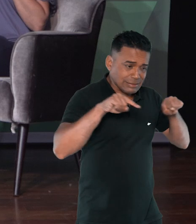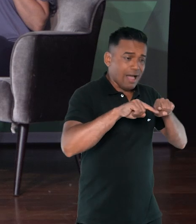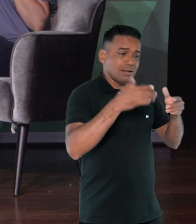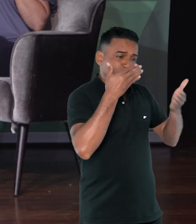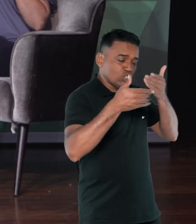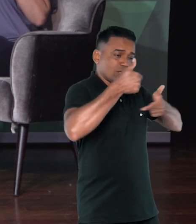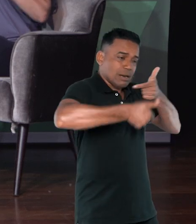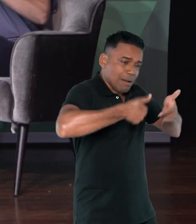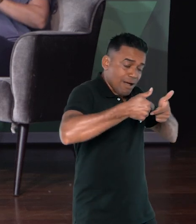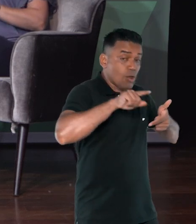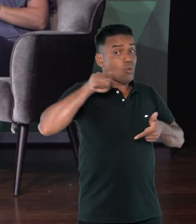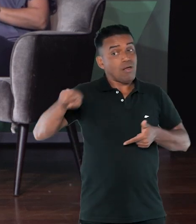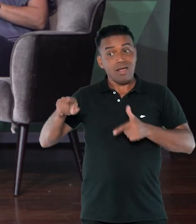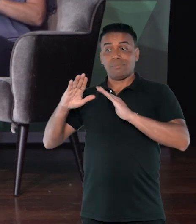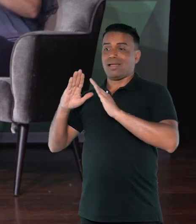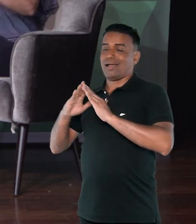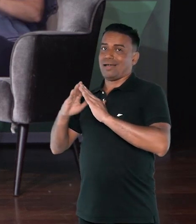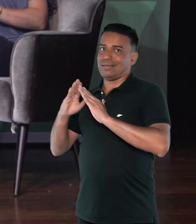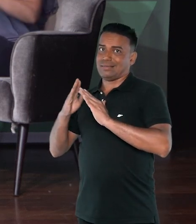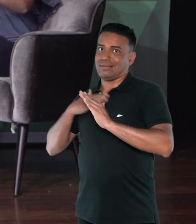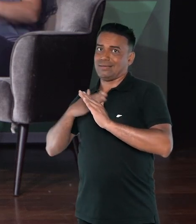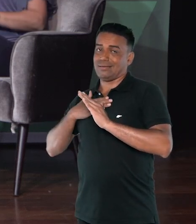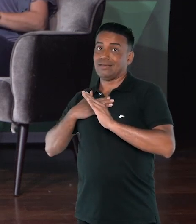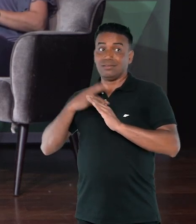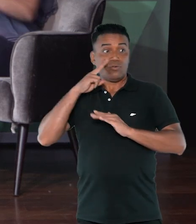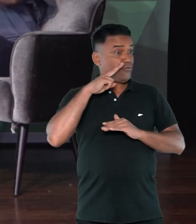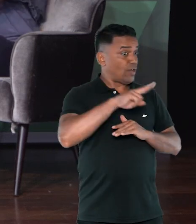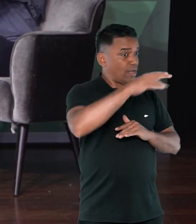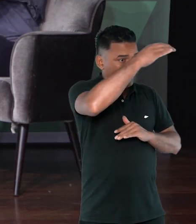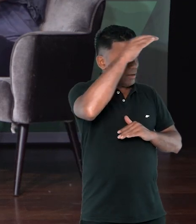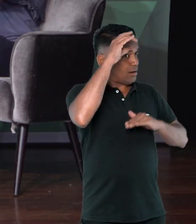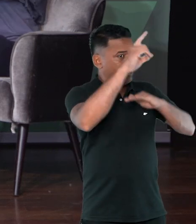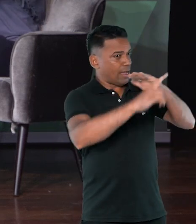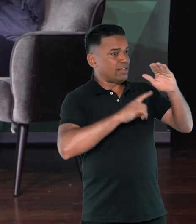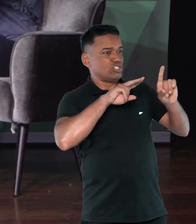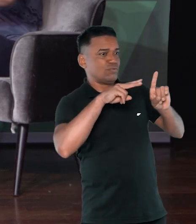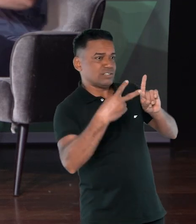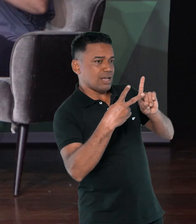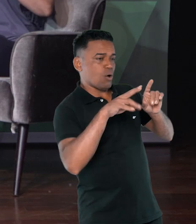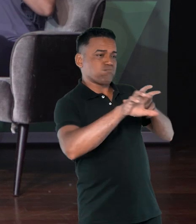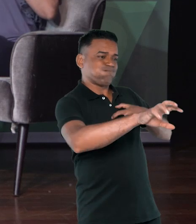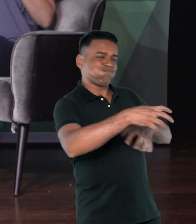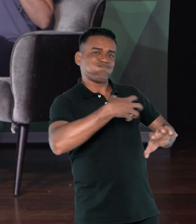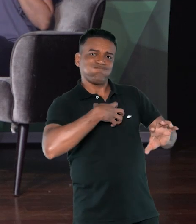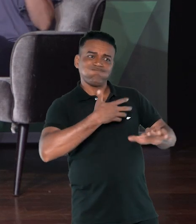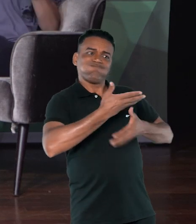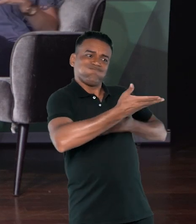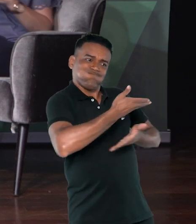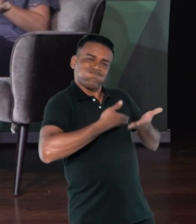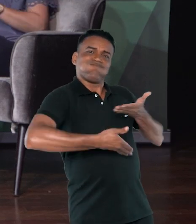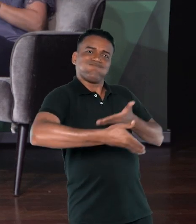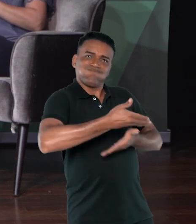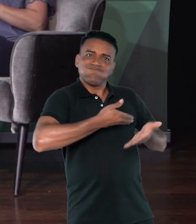não julgamento, mas, ao mesmo tempo, assim, saber que aquilo é dele, a história é dele, é o campo dele, e eu tenho a minha história